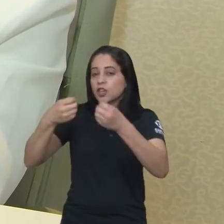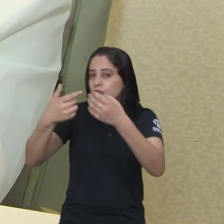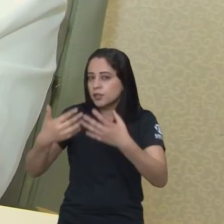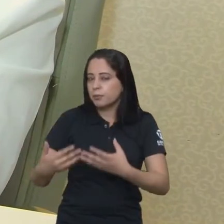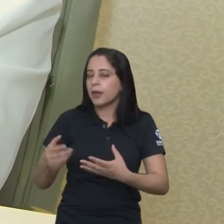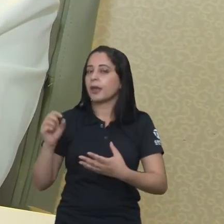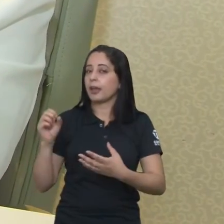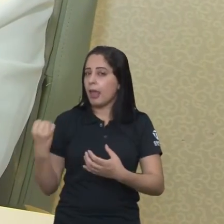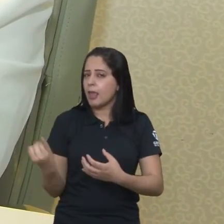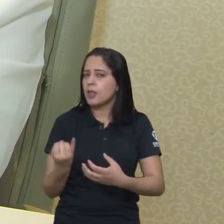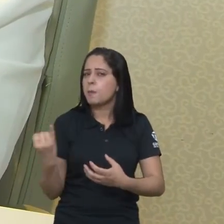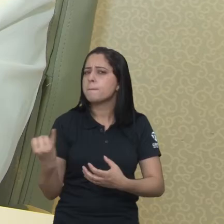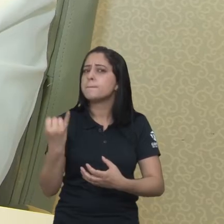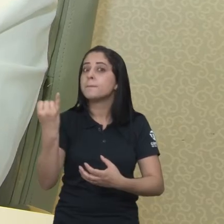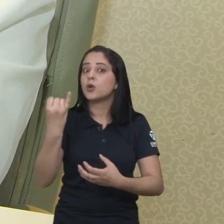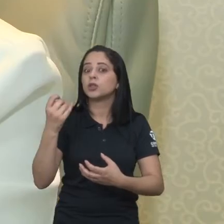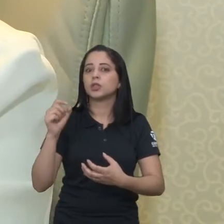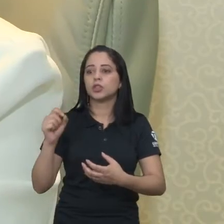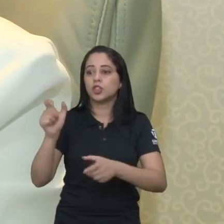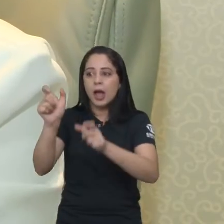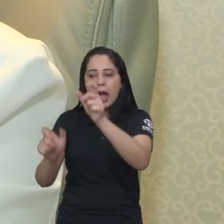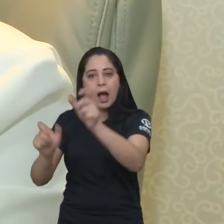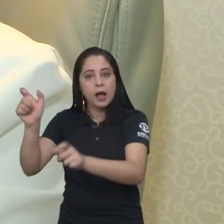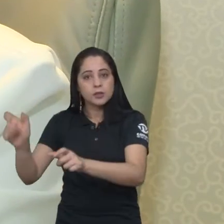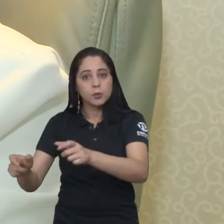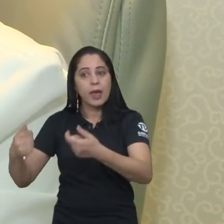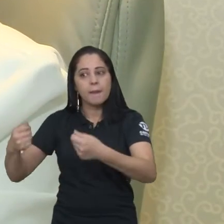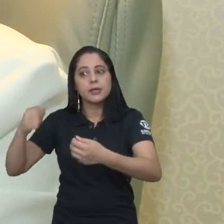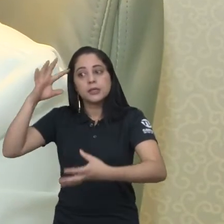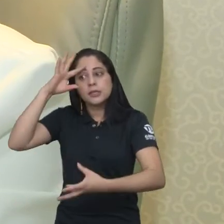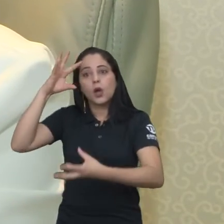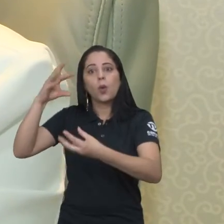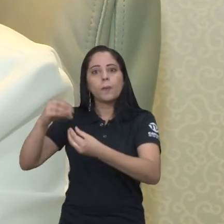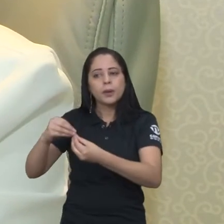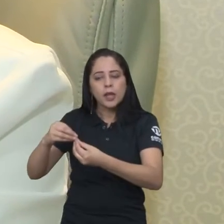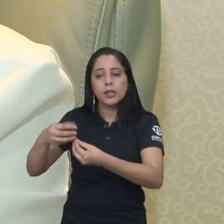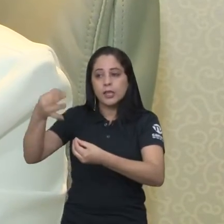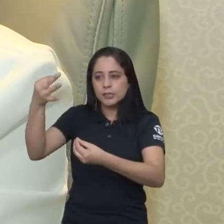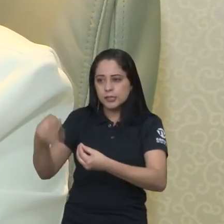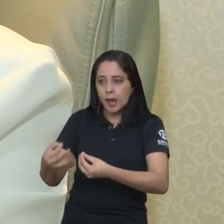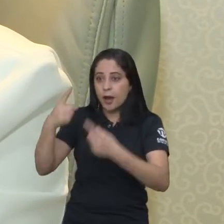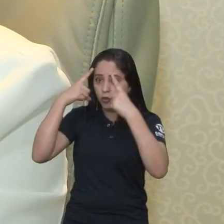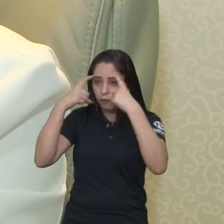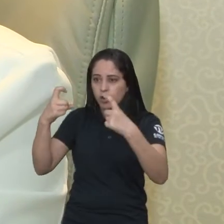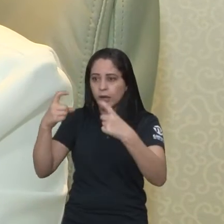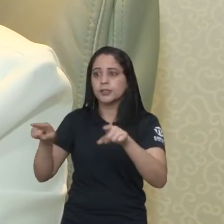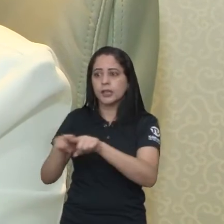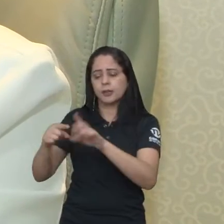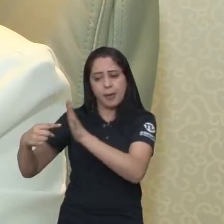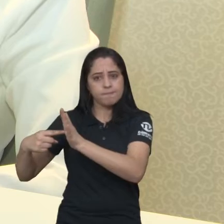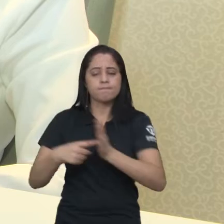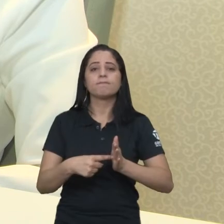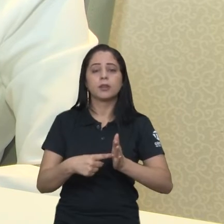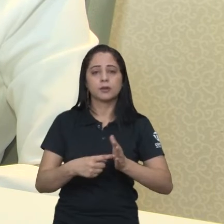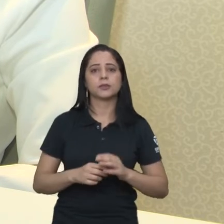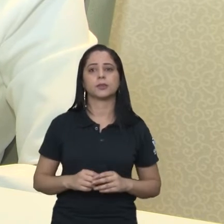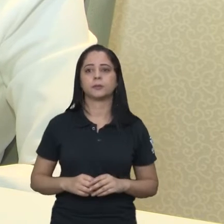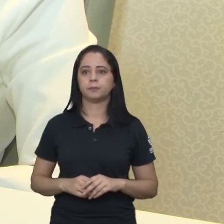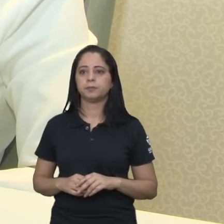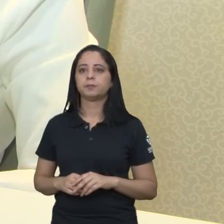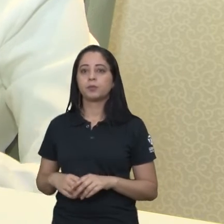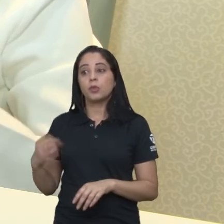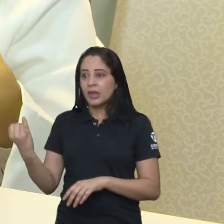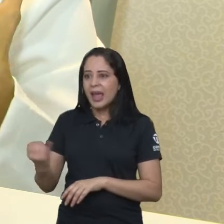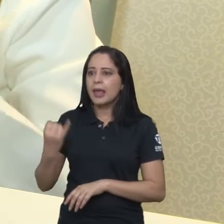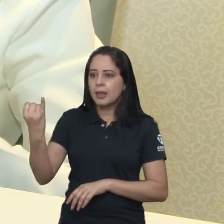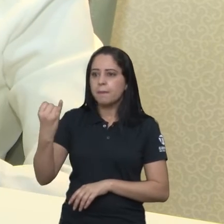afirma que é primordial que, primeiramente, as mulheres saibam identificar uma violência e denunciem. É muito importante que a